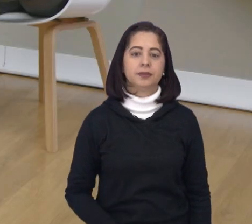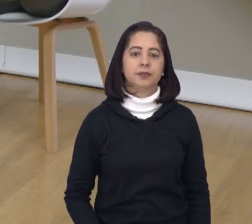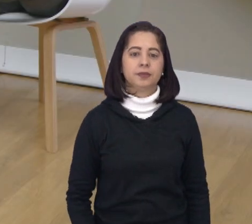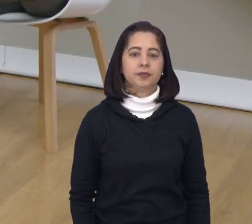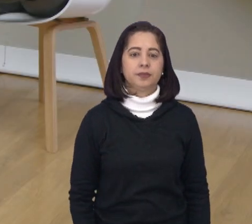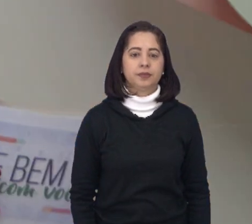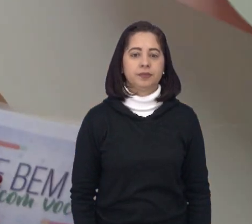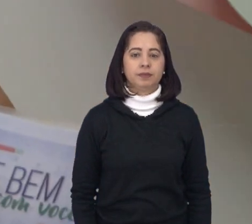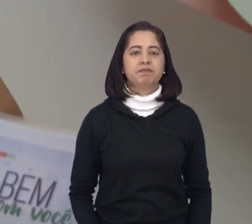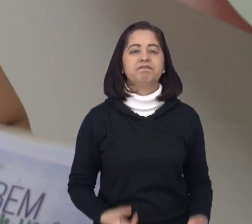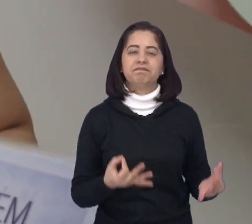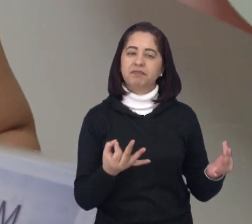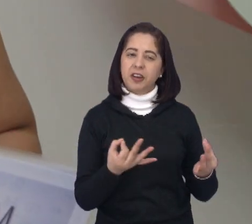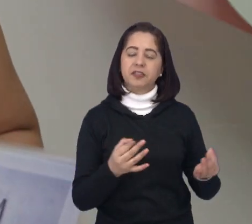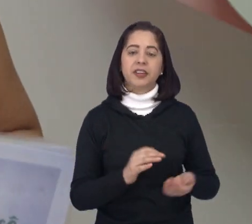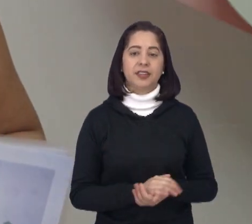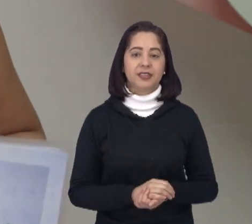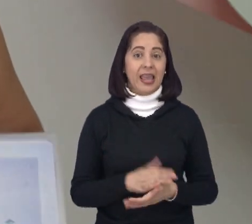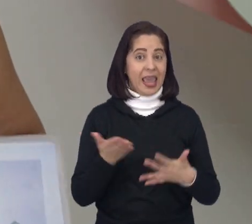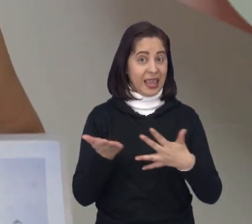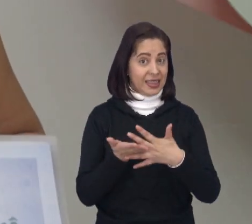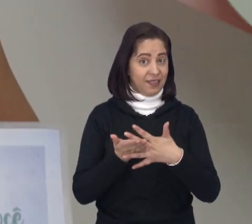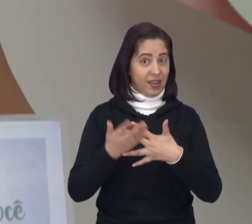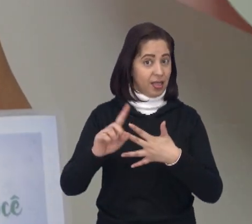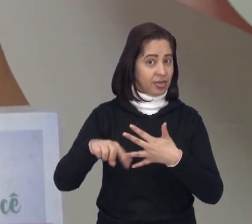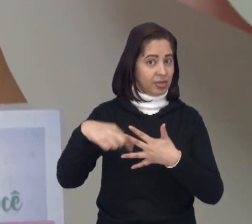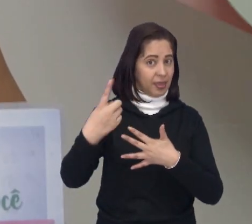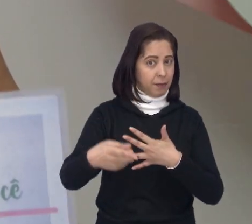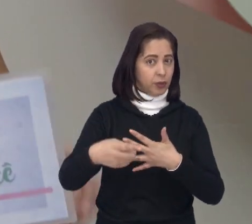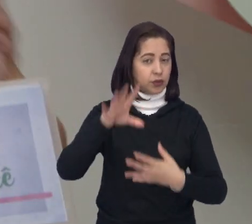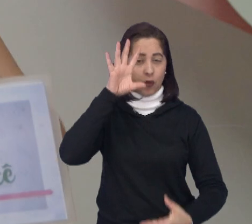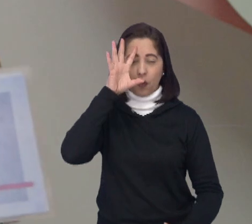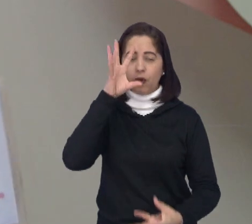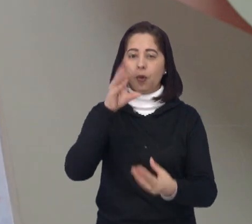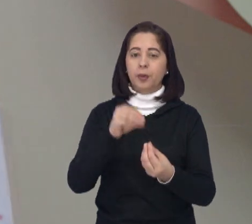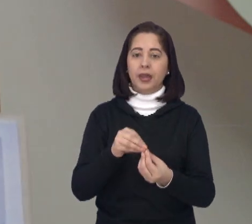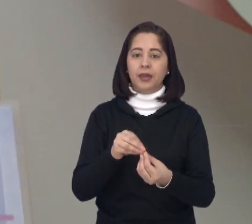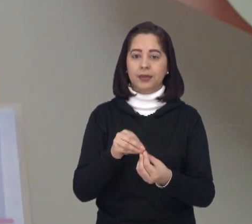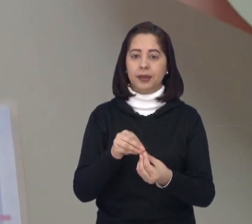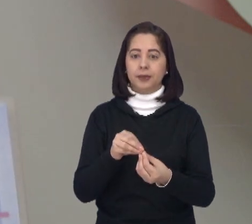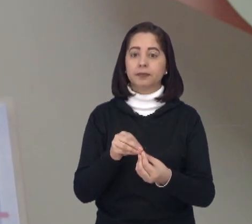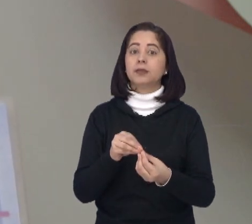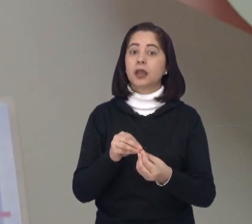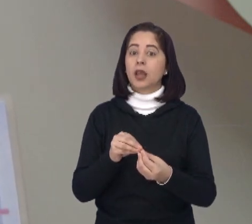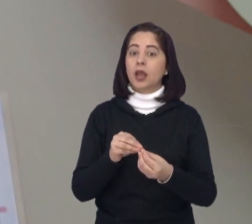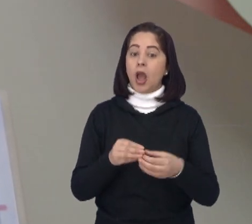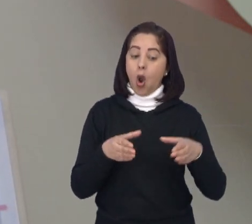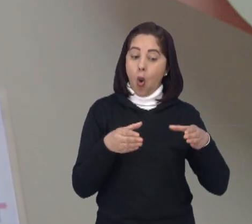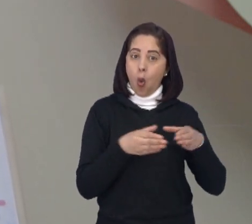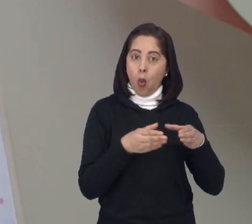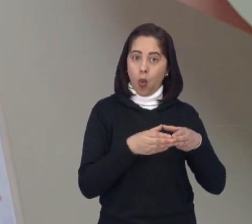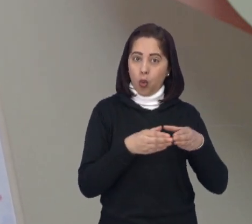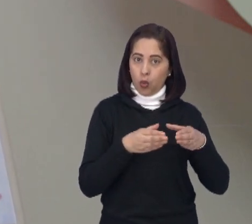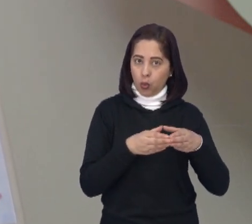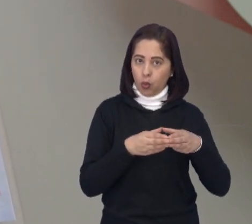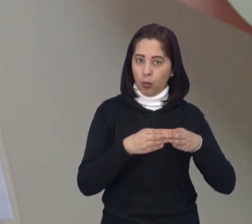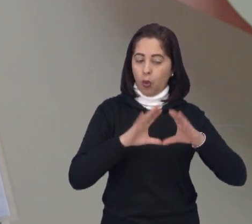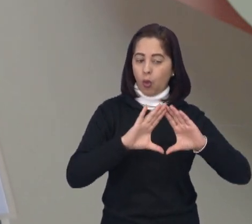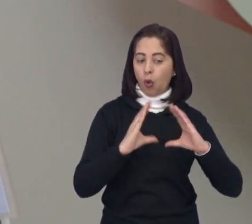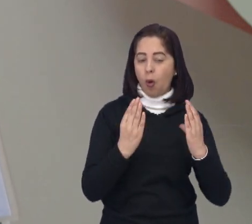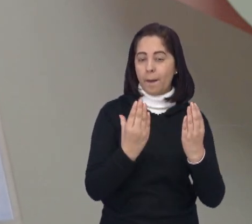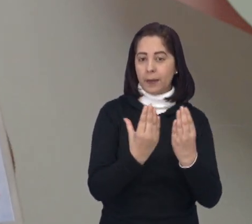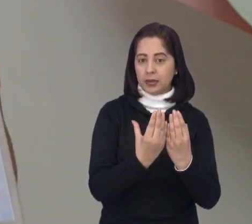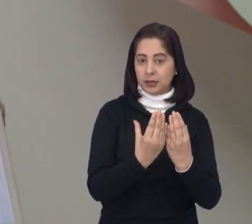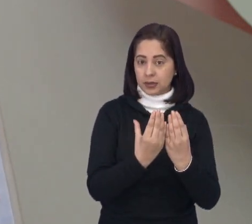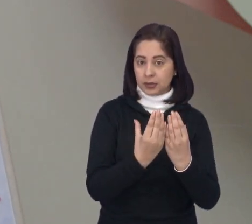Perfeito, doutor. Bom, gente, depois do intervalo nós vamos entender qual que é o papel da Comissão Interna de Prevenção de